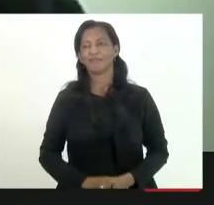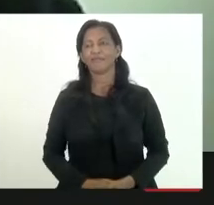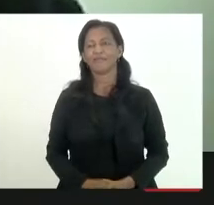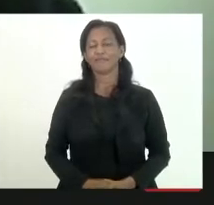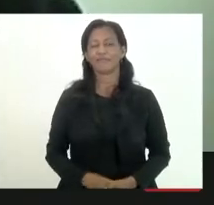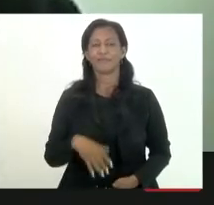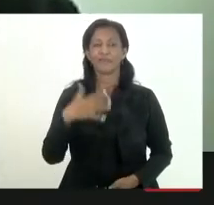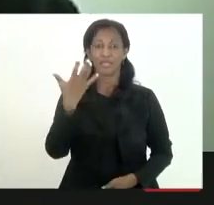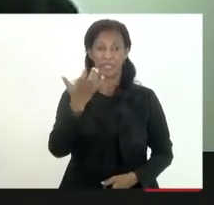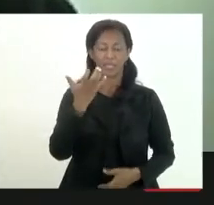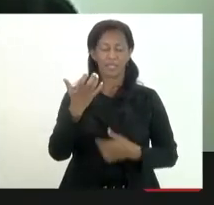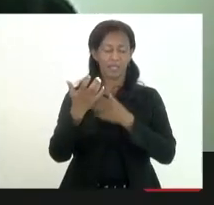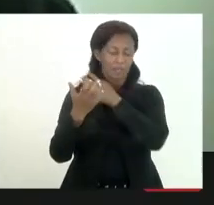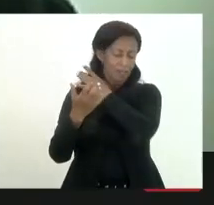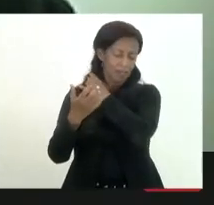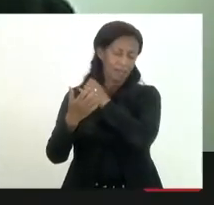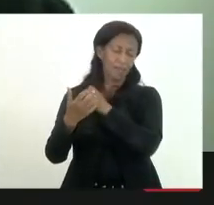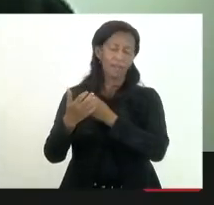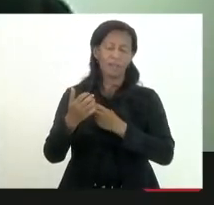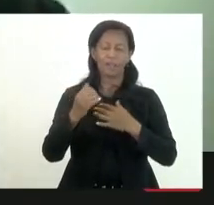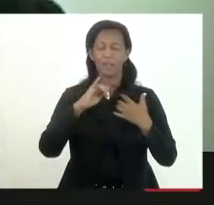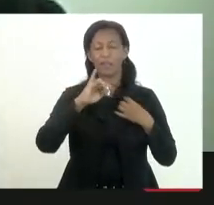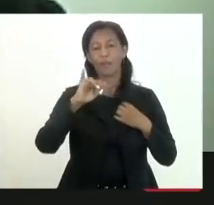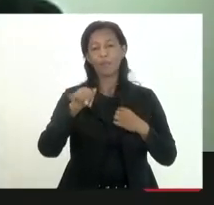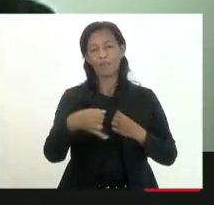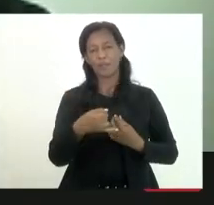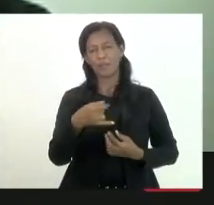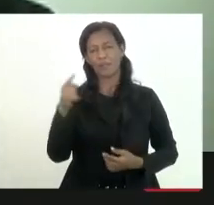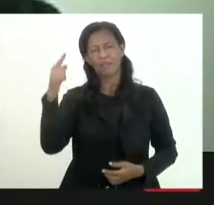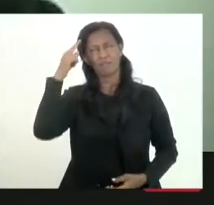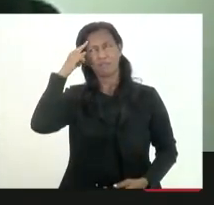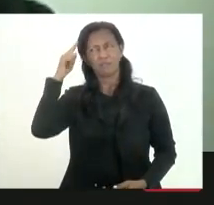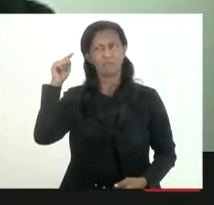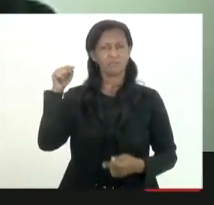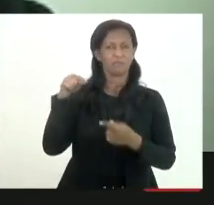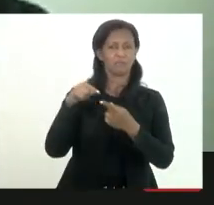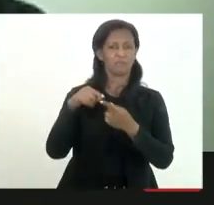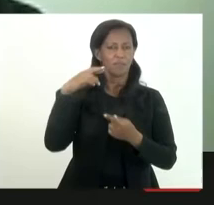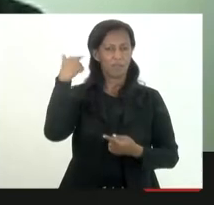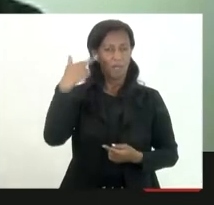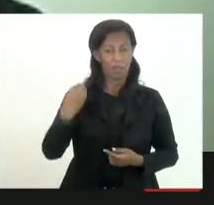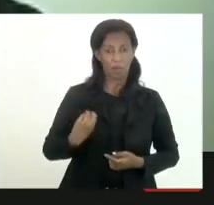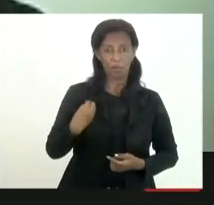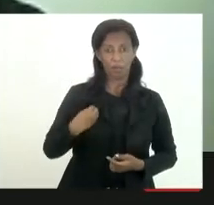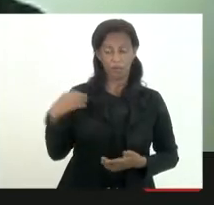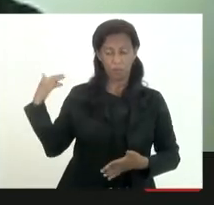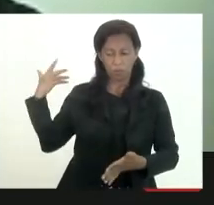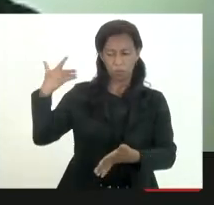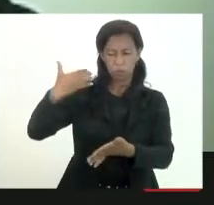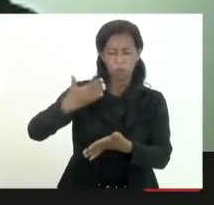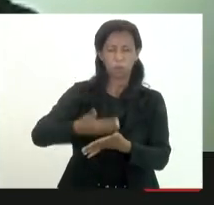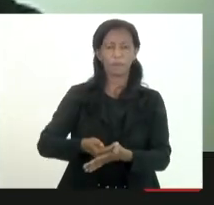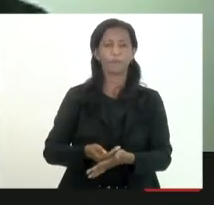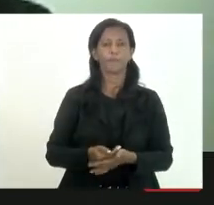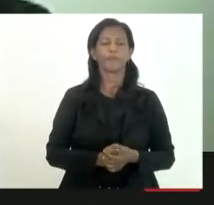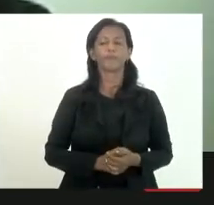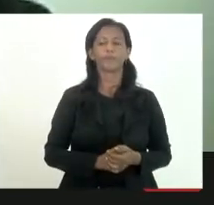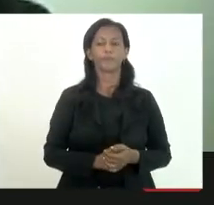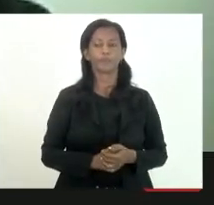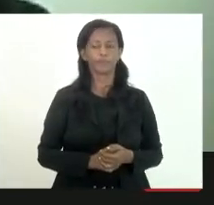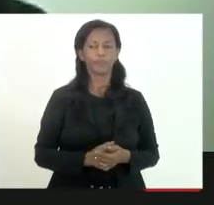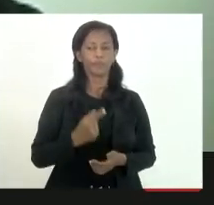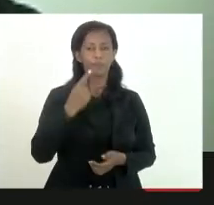doutor Júlio, na linha do que a deputada Renata colocou, eu vivenciei recentemente uma discussão